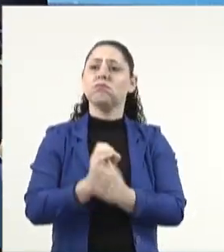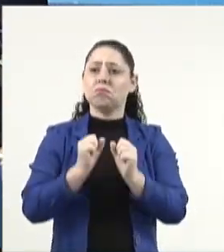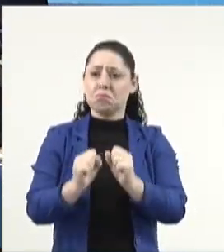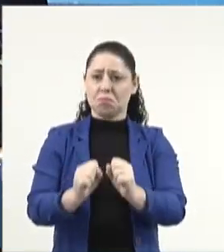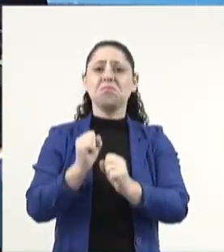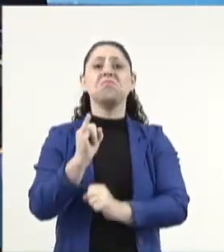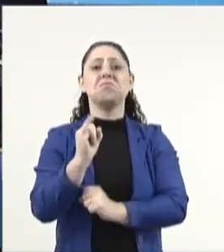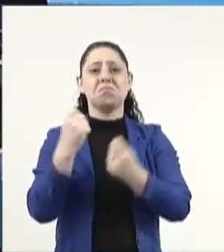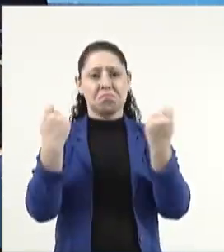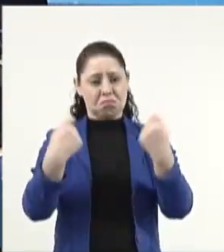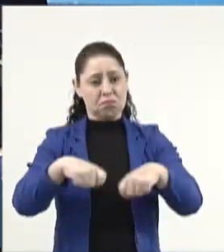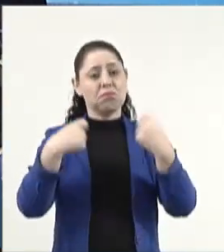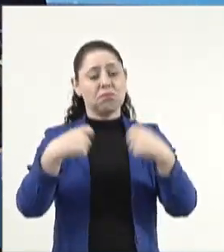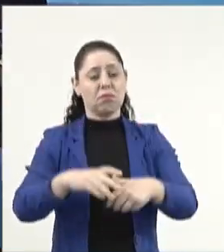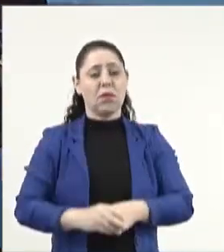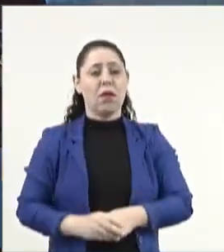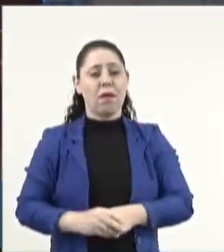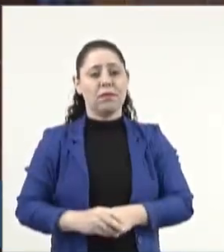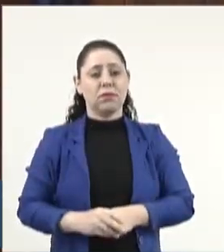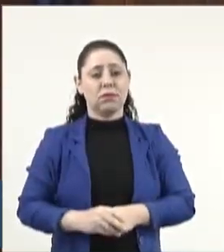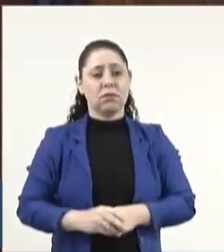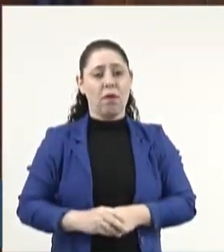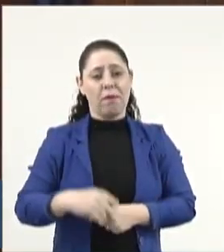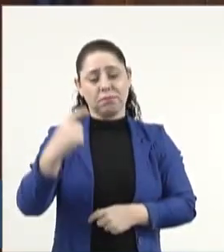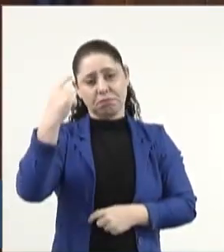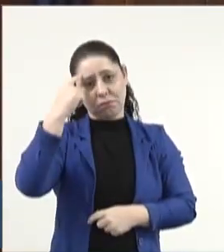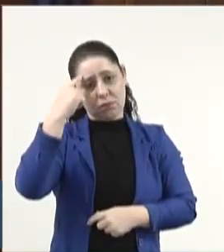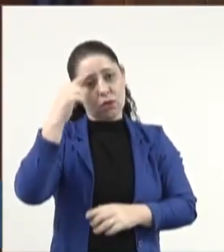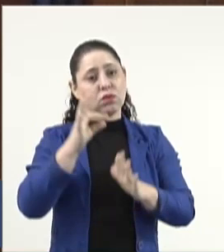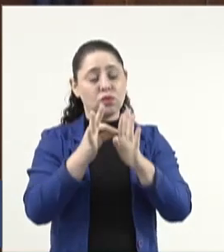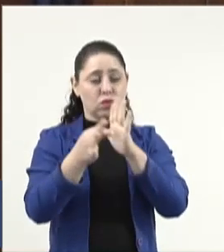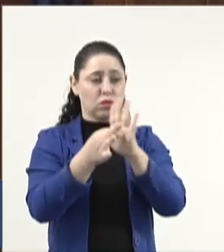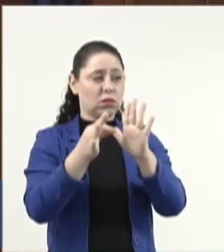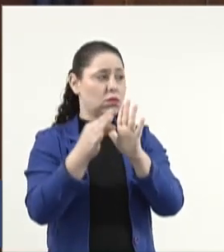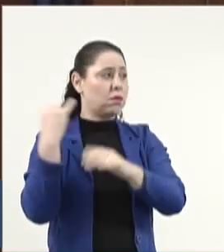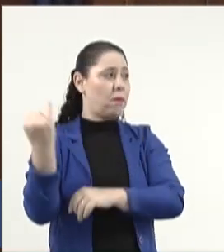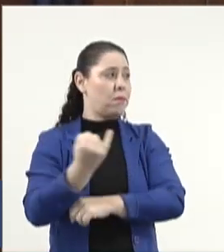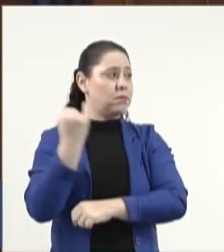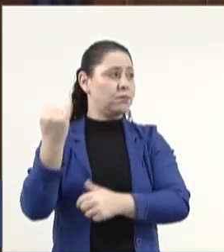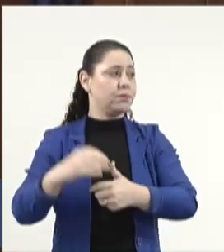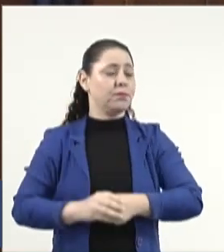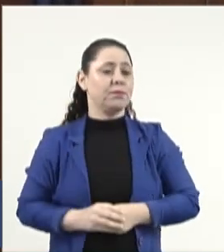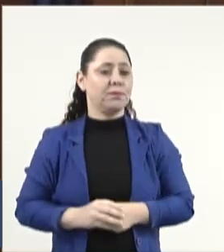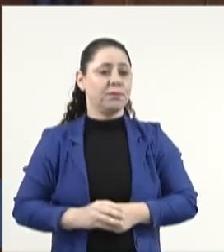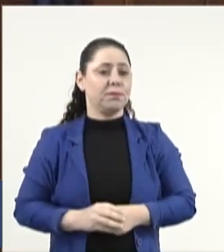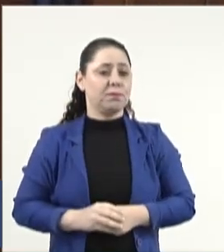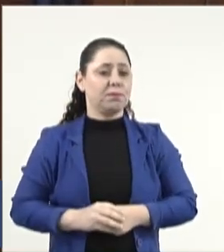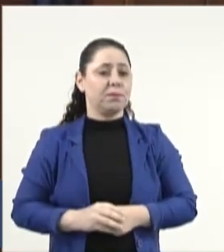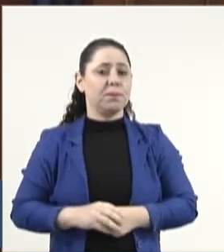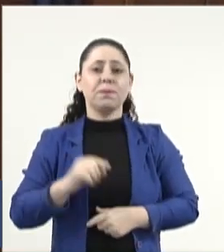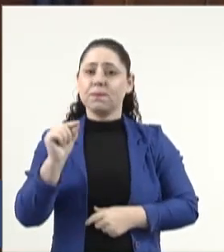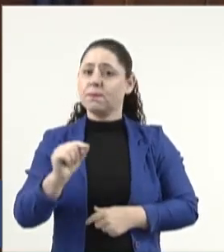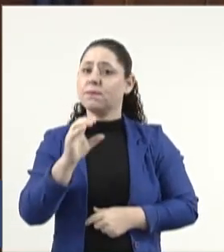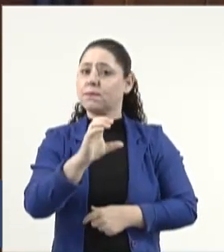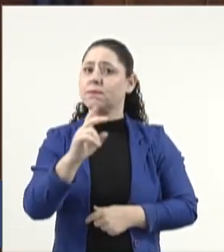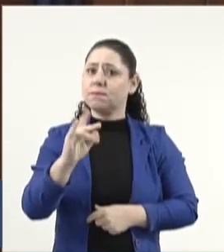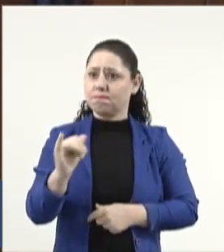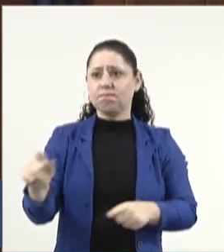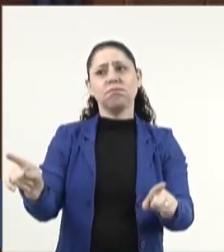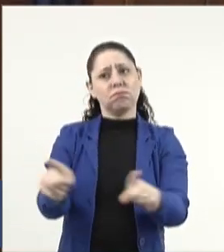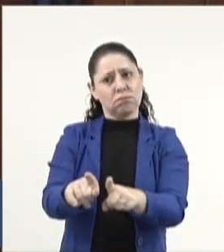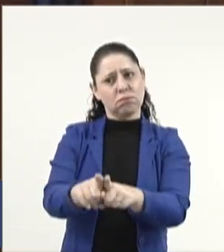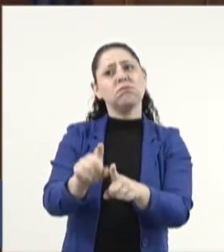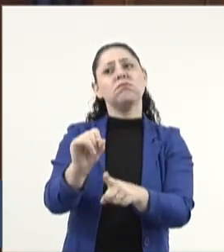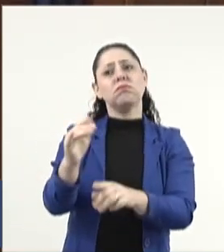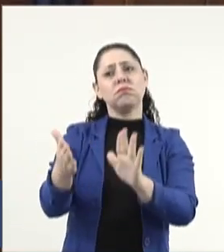inclusive, se precisar. Acho que é uma sugestão muito importante. E a questão da CPI também, se